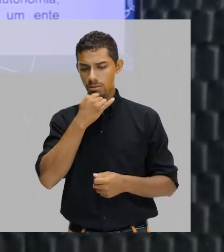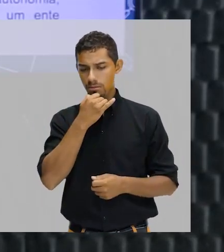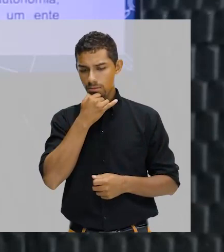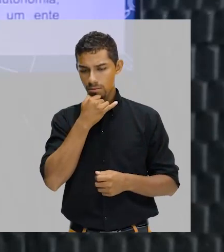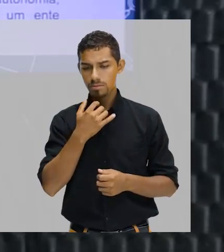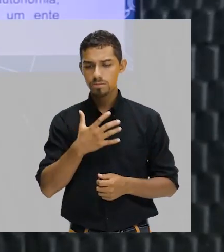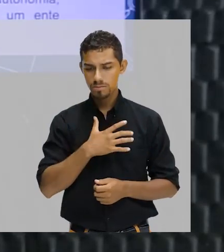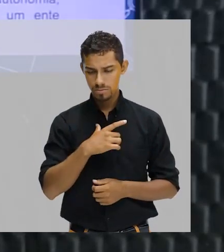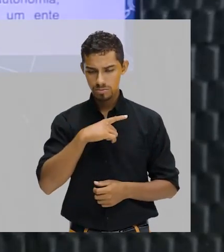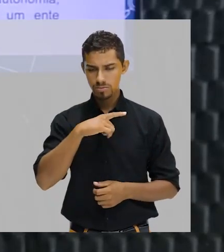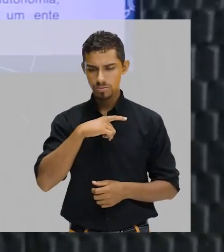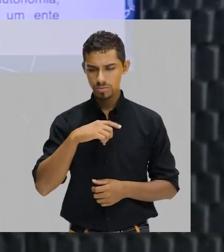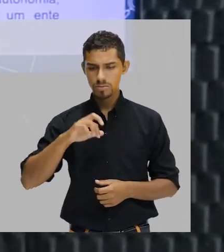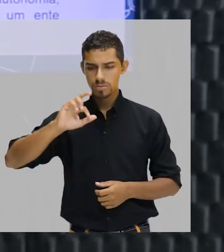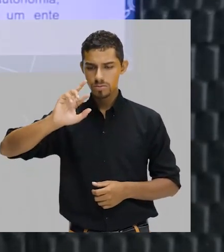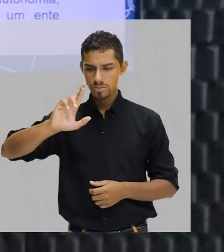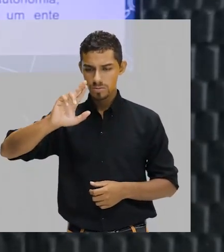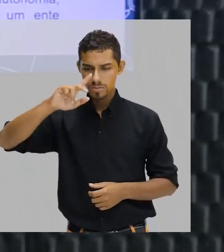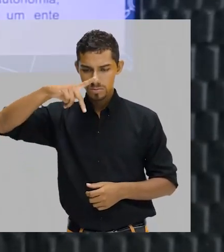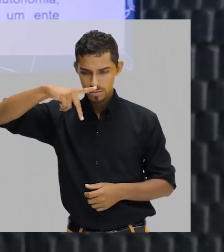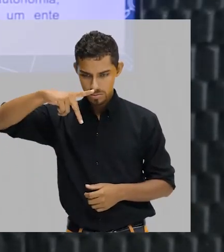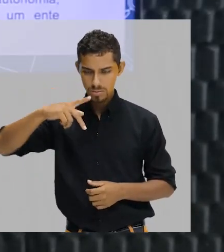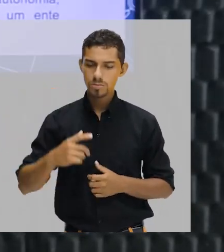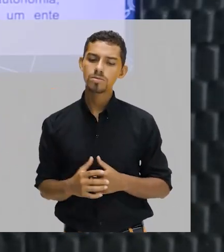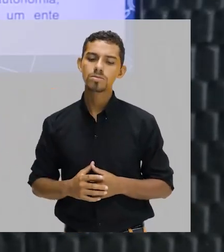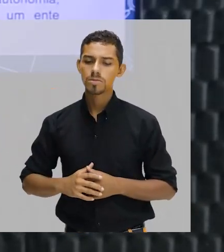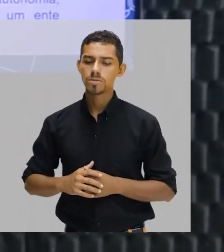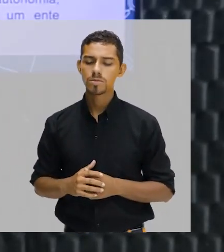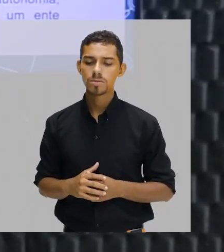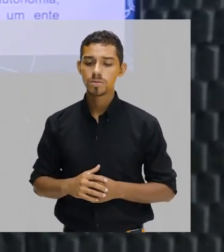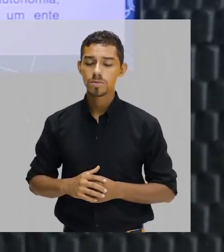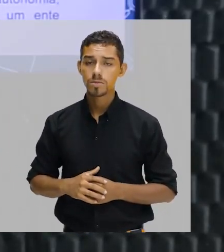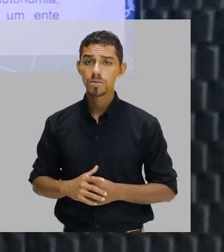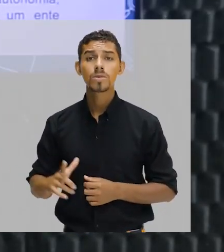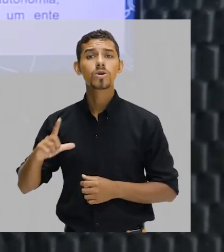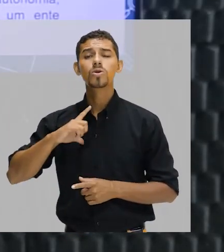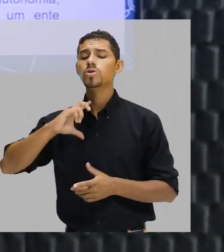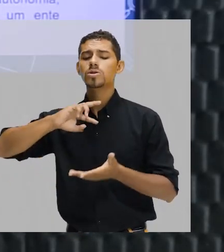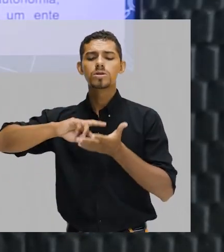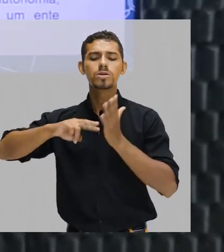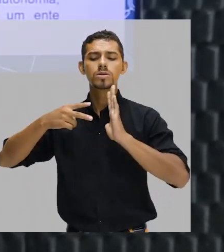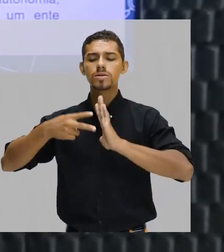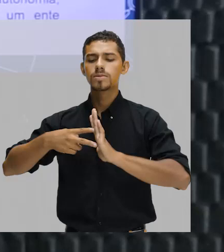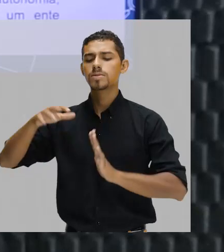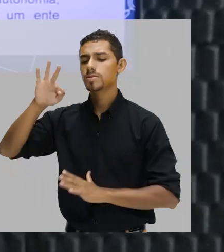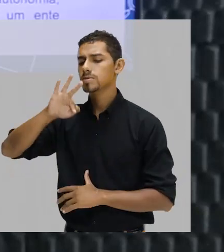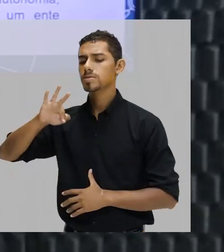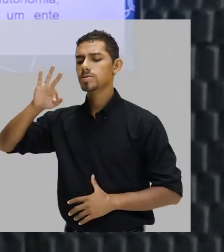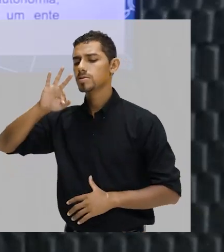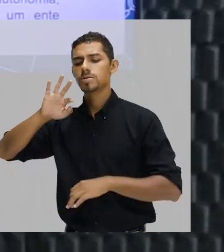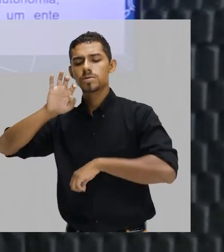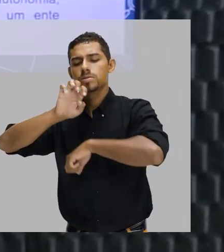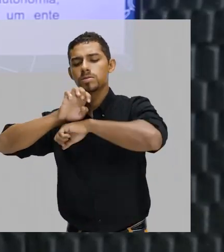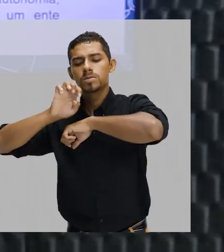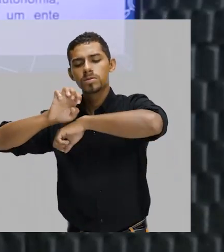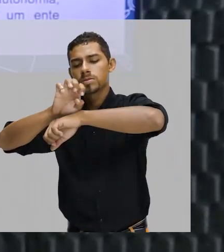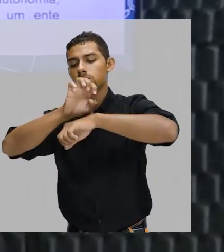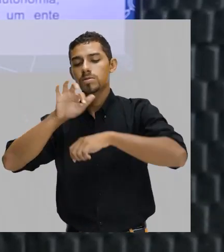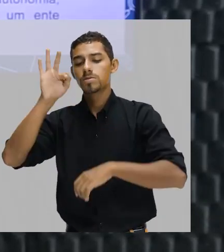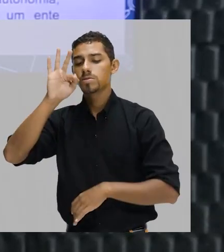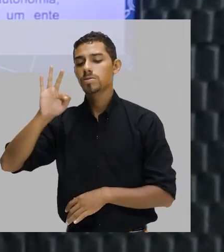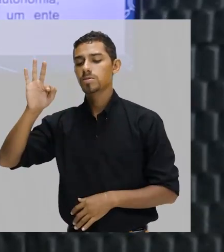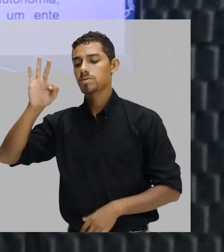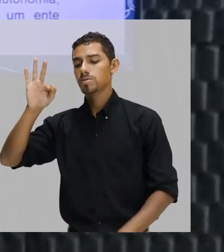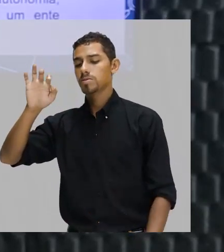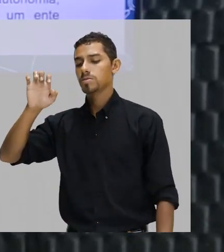uma república. No caso do Brasil também, em relação, o que significa federativo? É a nossa forma de Estado, é a federação,